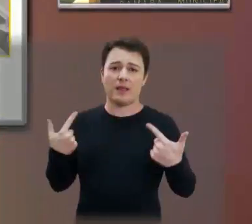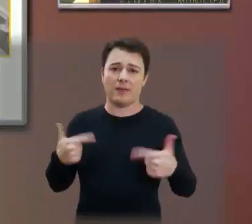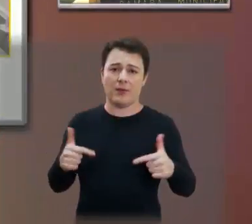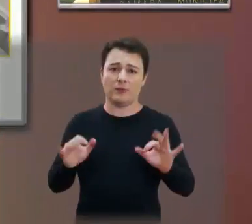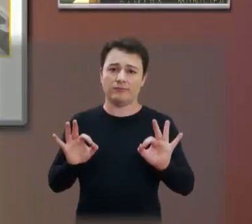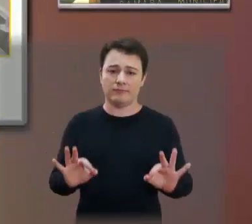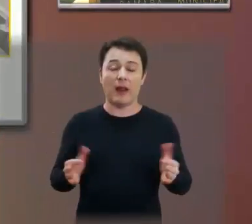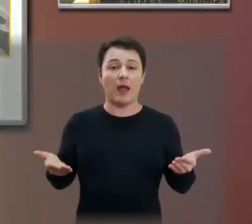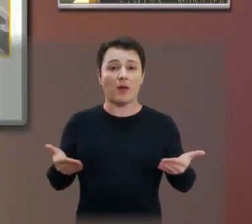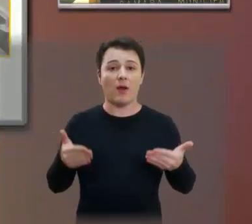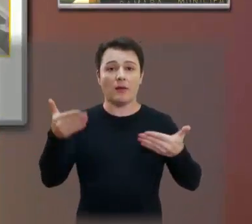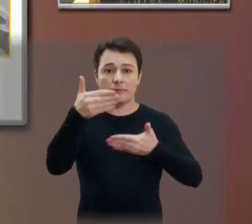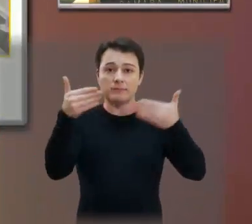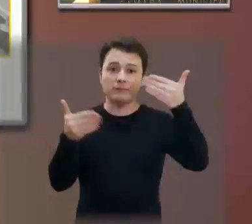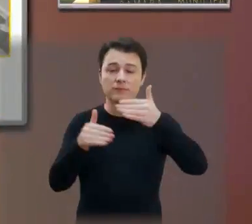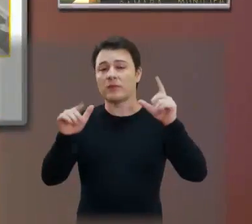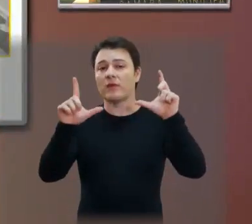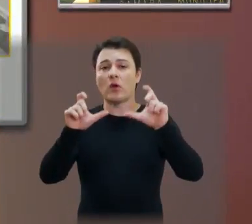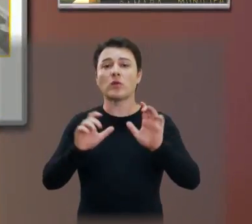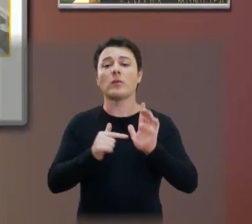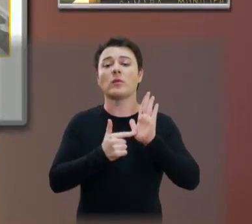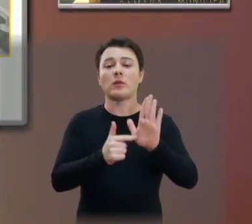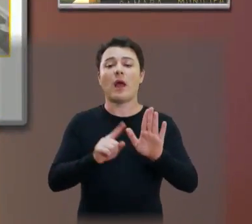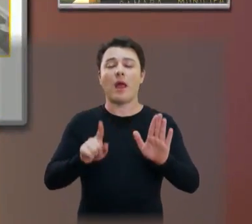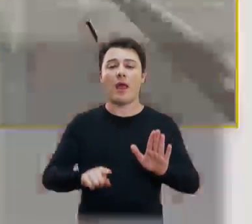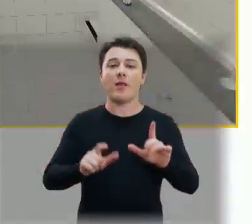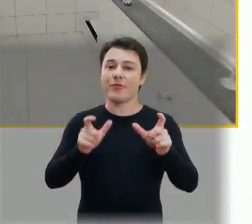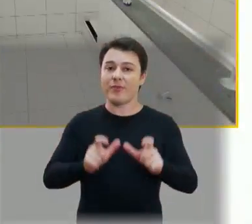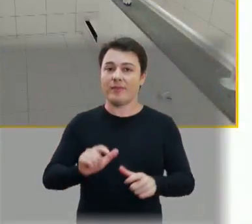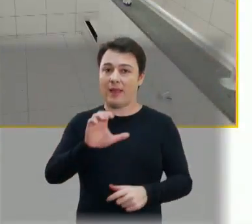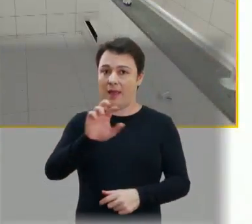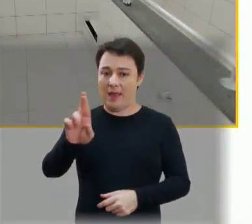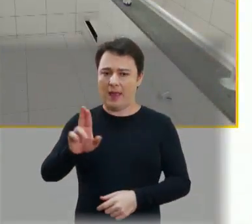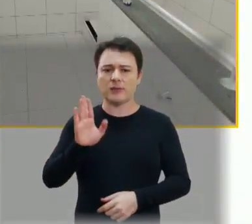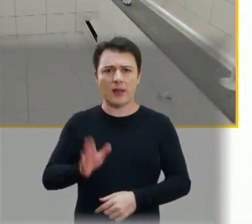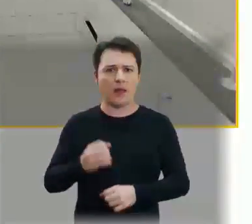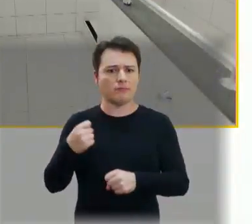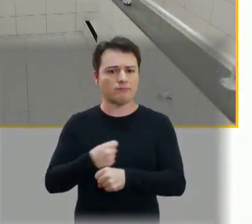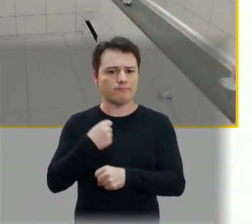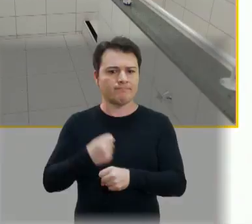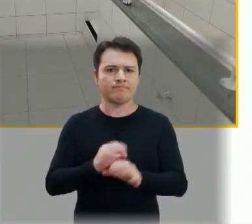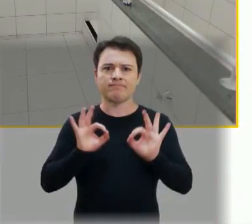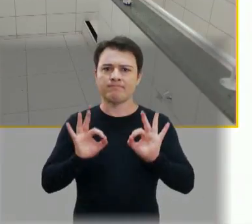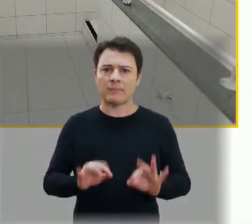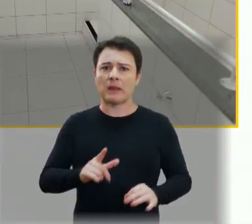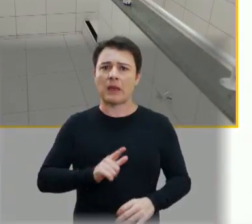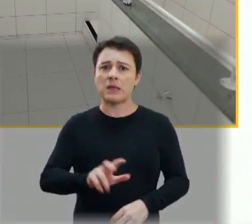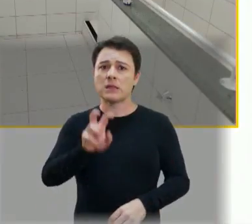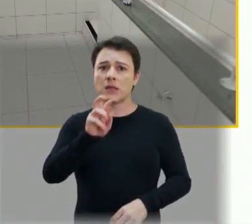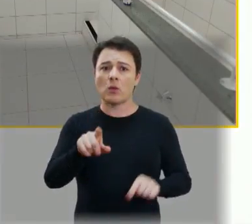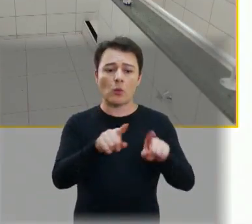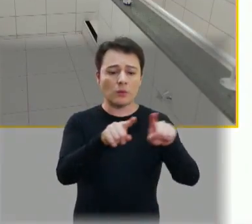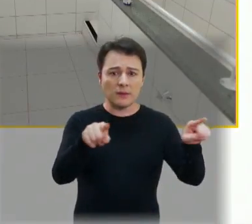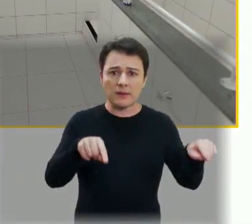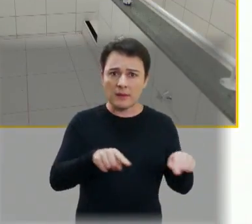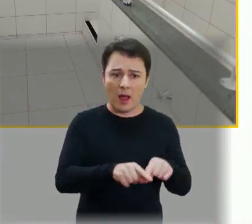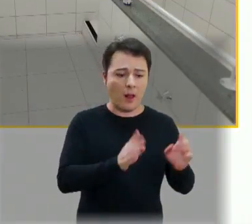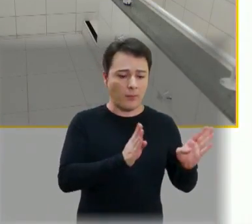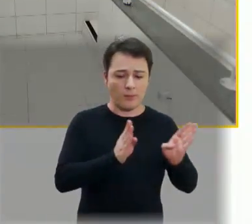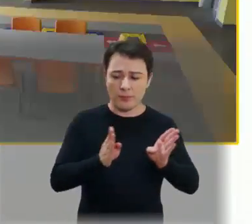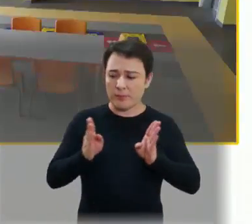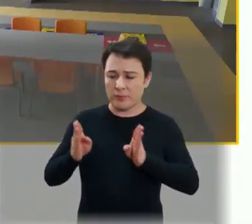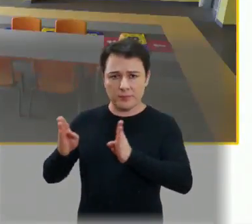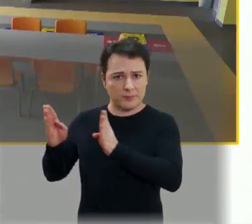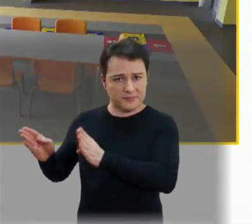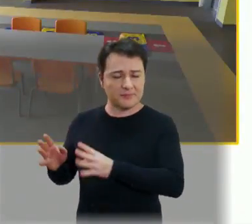fotos seguintes aí realmente são algumas fotos do CR, foi muito bem construído, são 5 salas que existem lá.